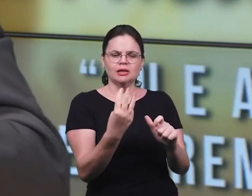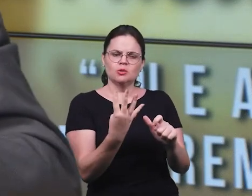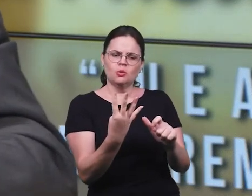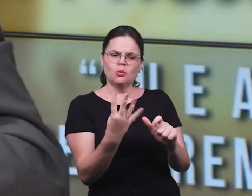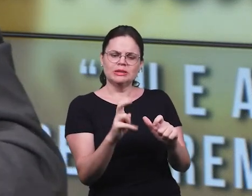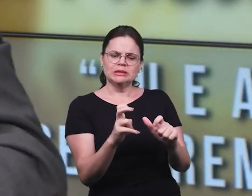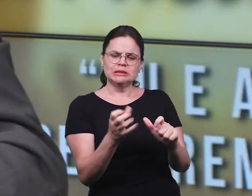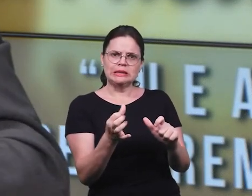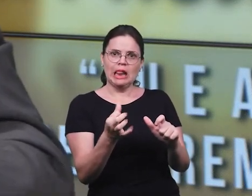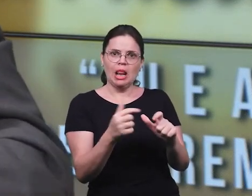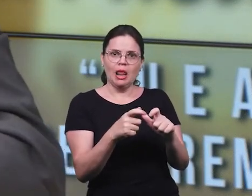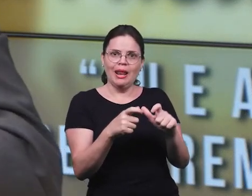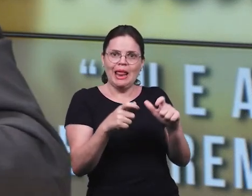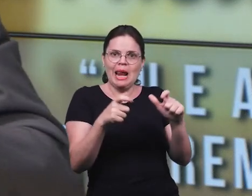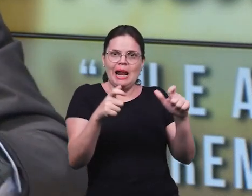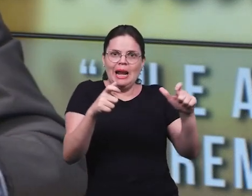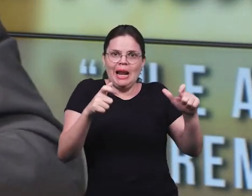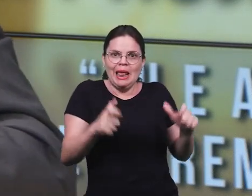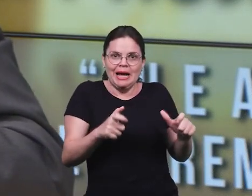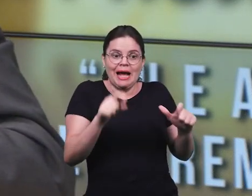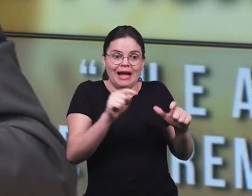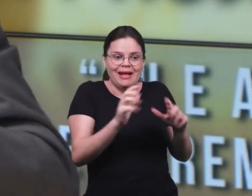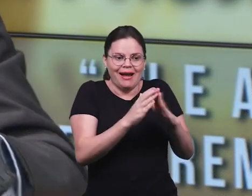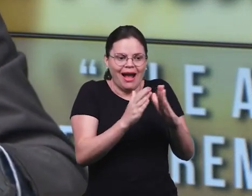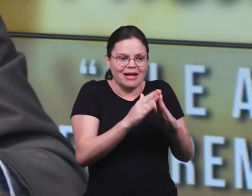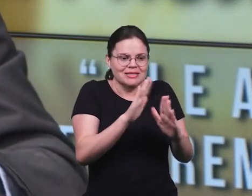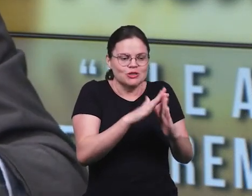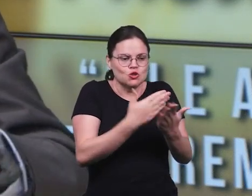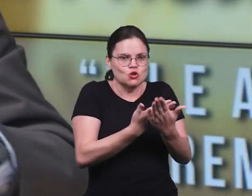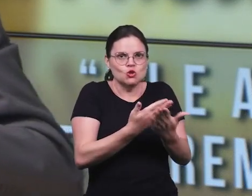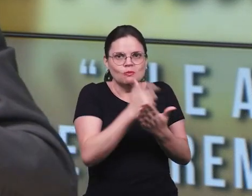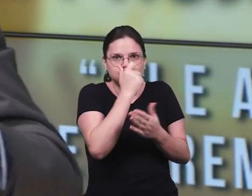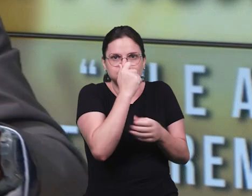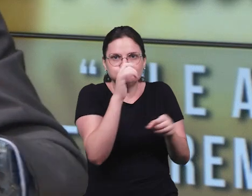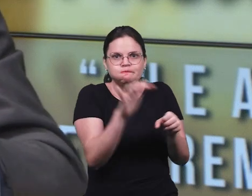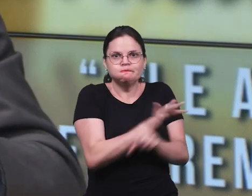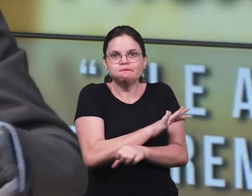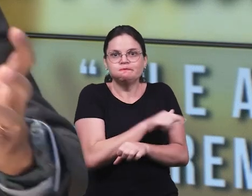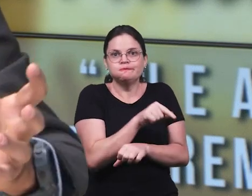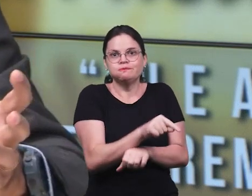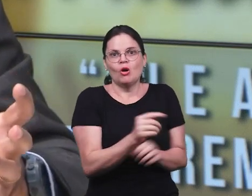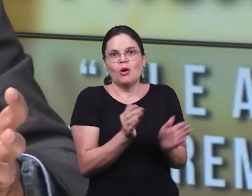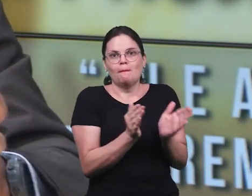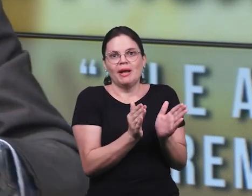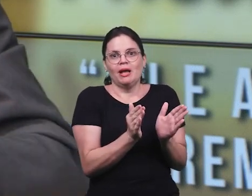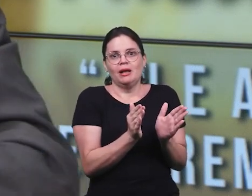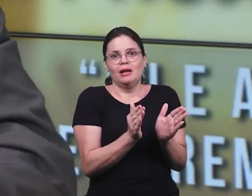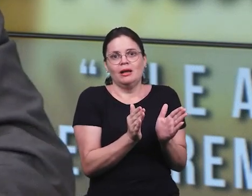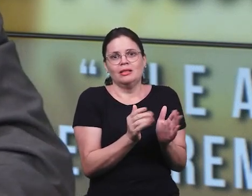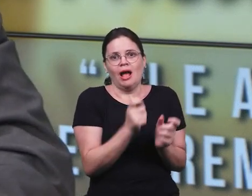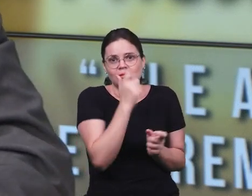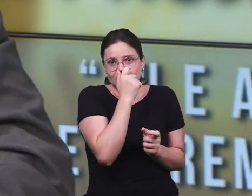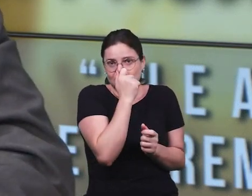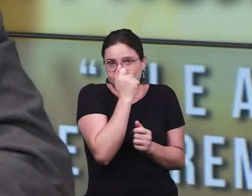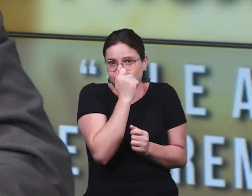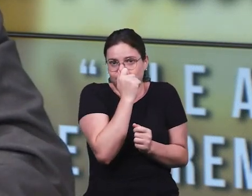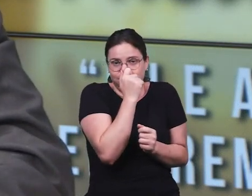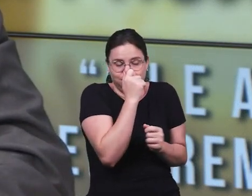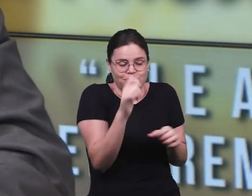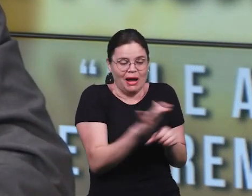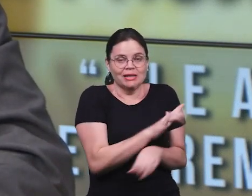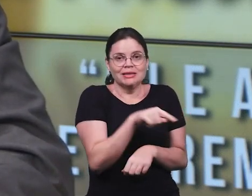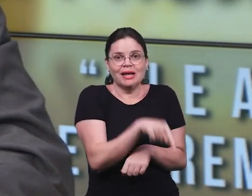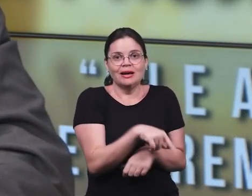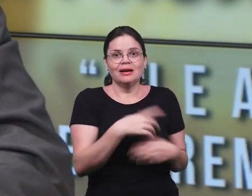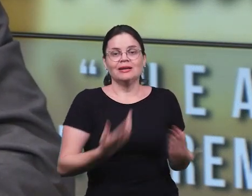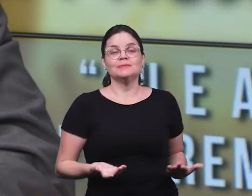prosperar. E o lugar ficou, assim, tinha tanta gente que a palavra diz que o lugar ficou estreito, né? Ou seja, e às